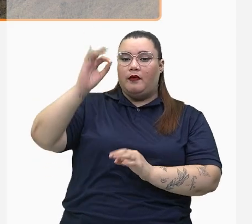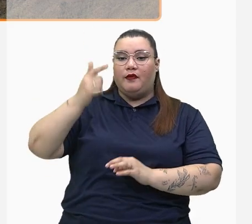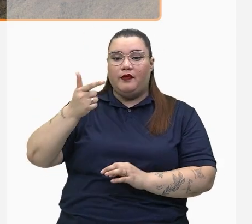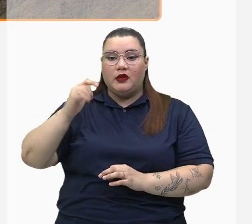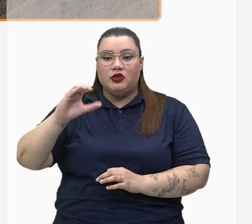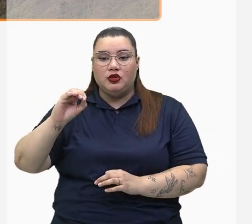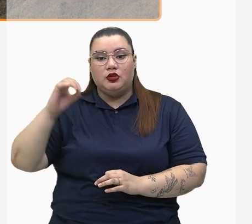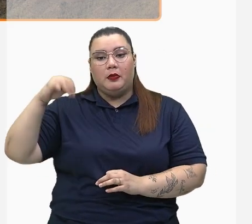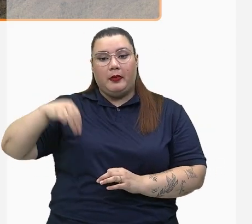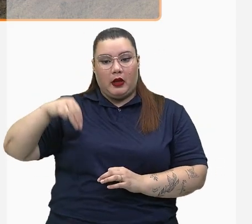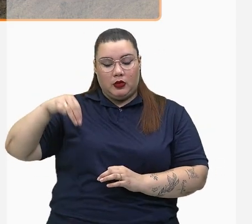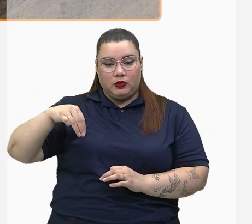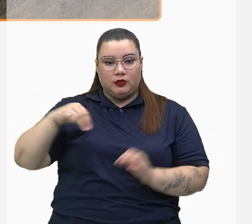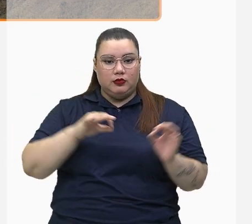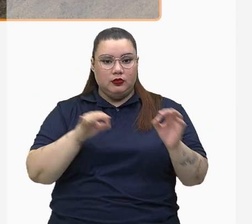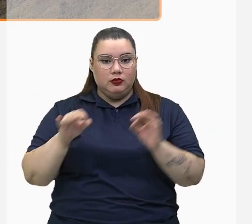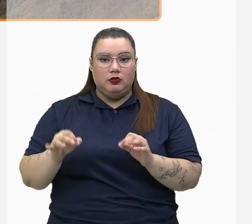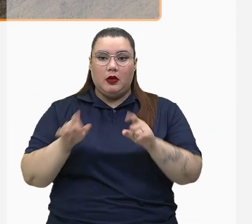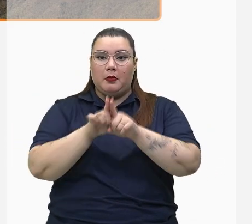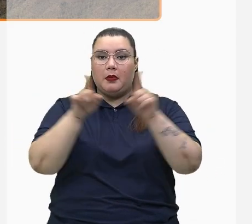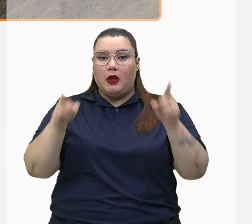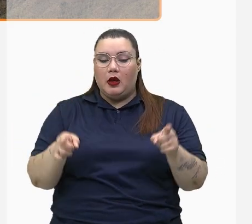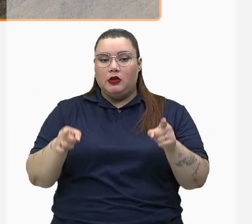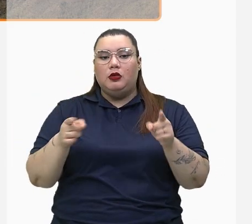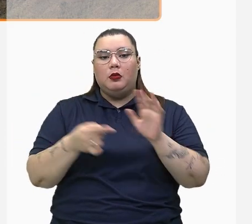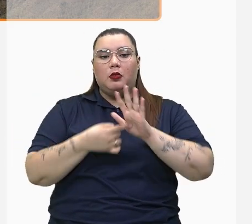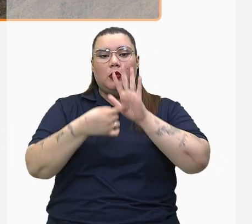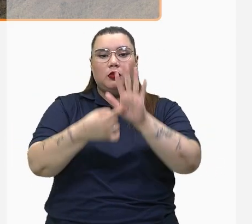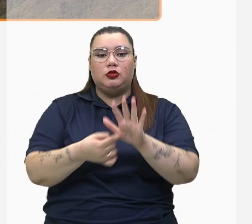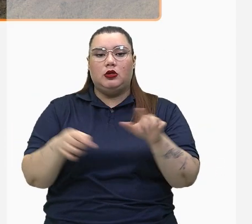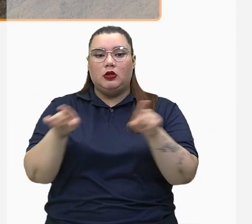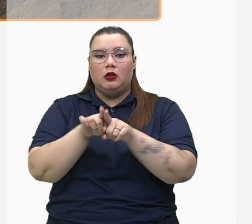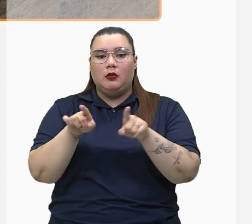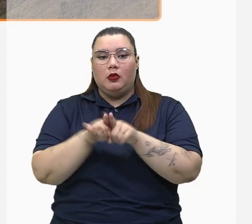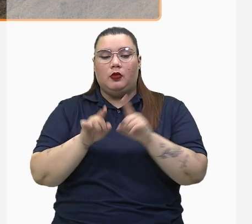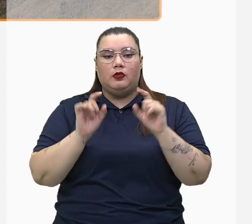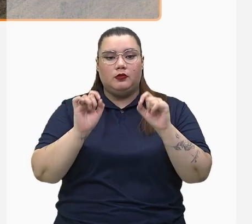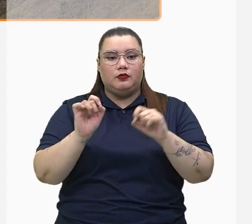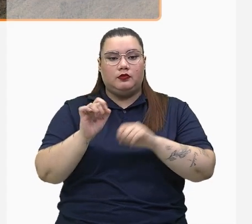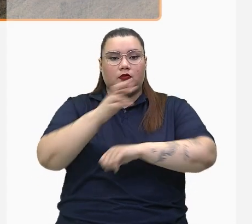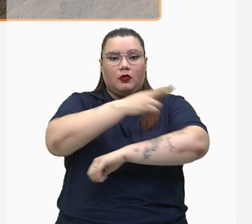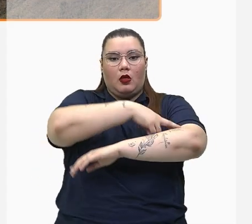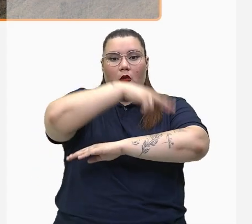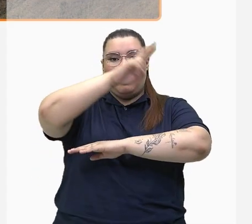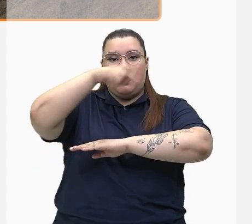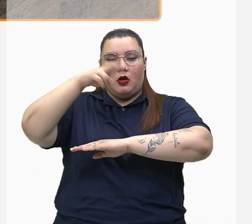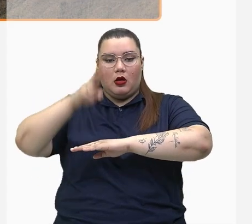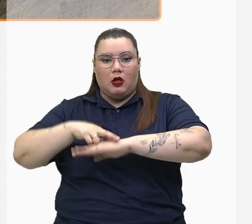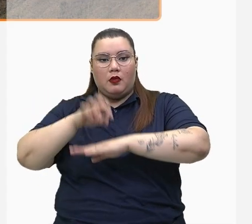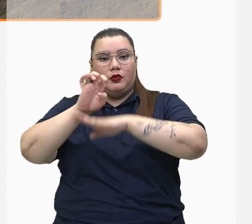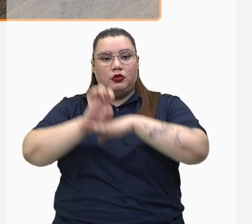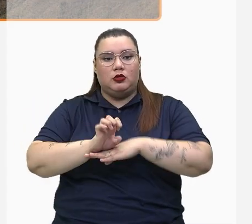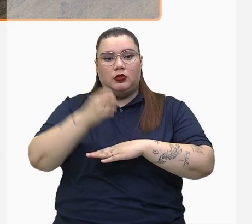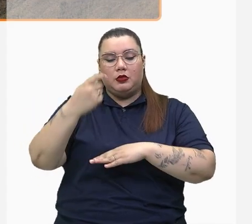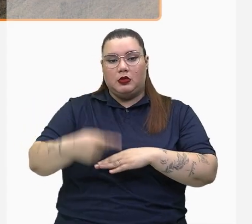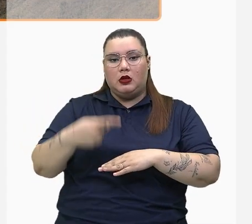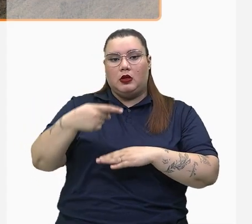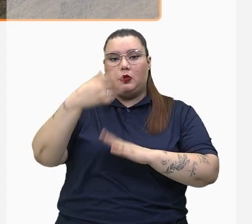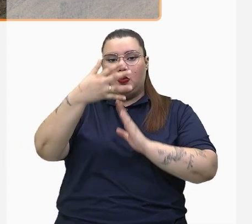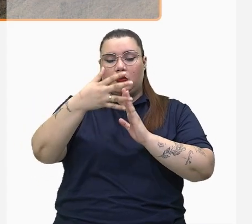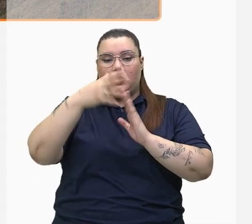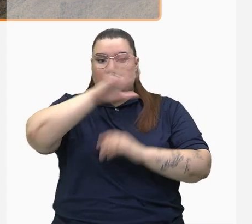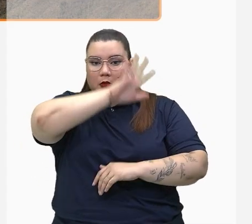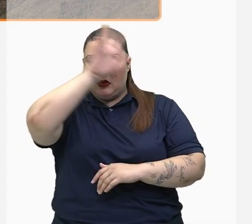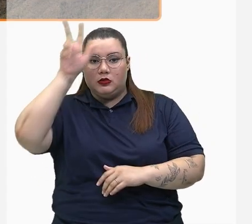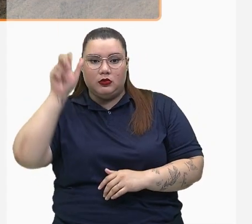Mas também nós vamos trazer como destaque o relevo do estado do Amazonas,